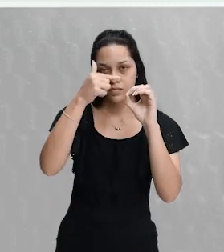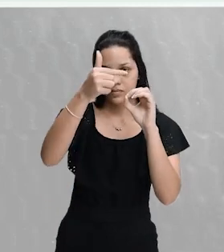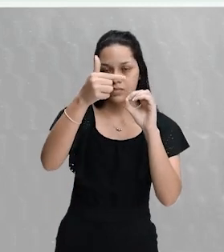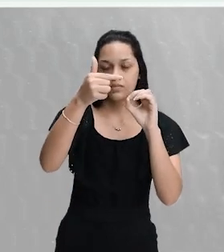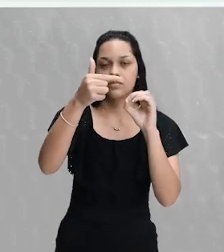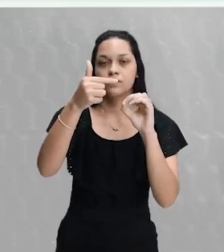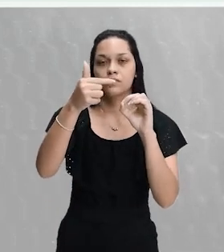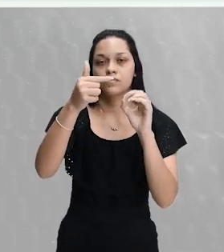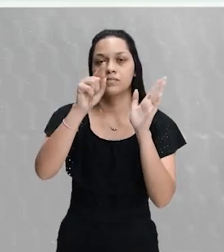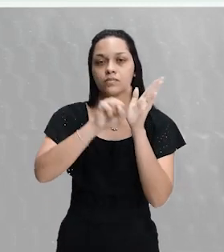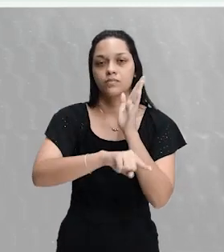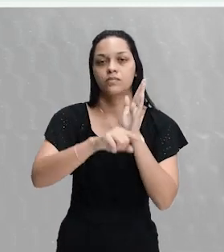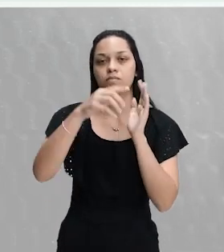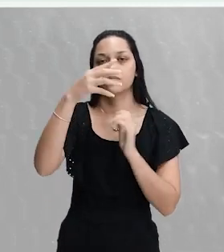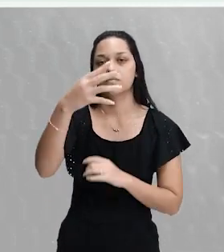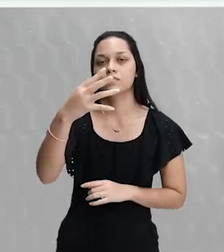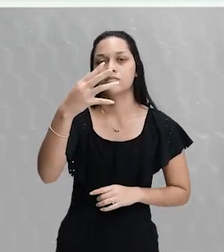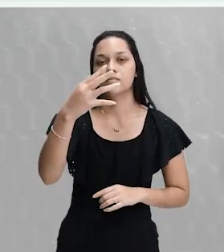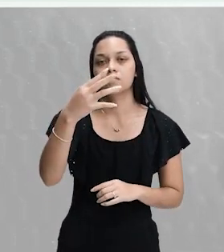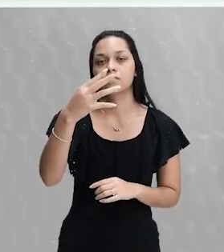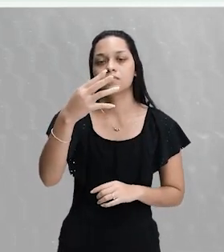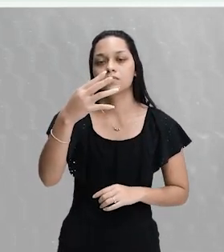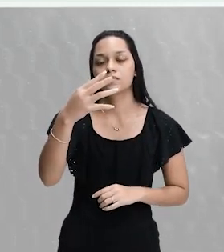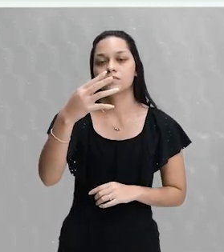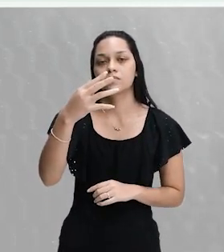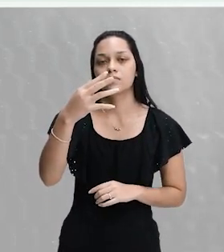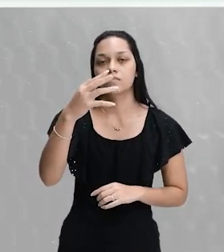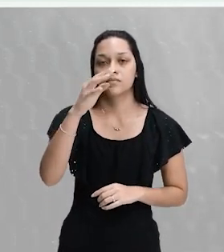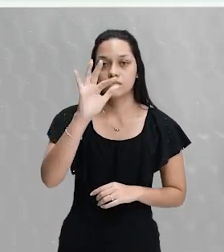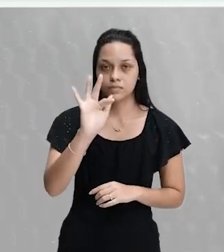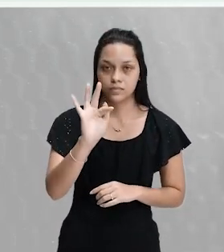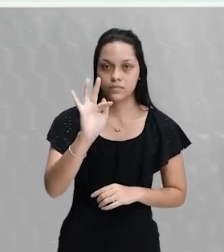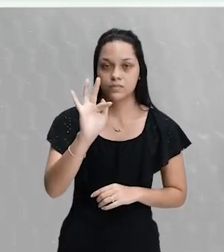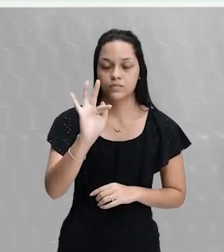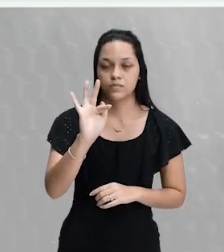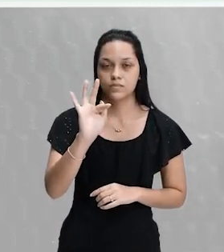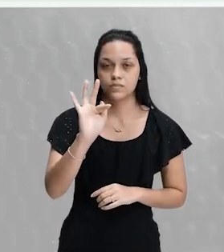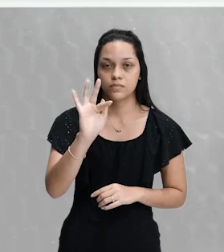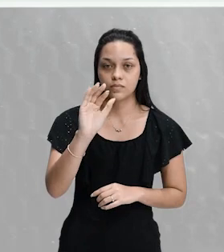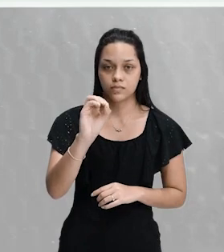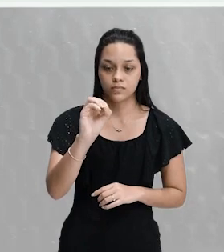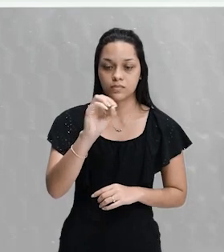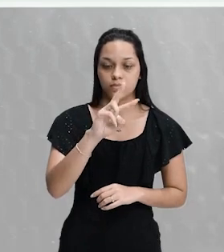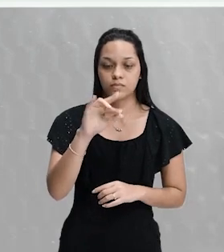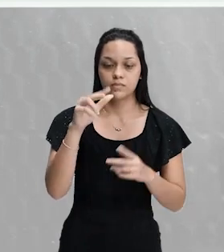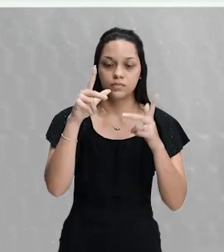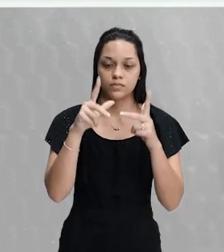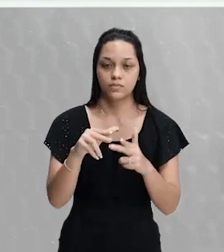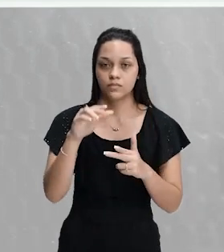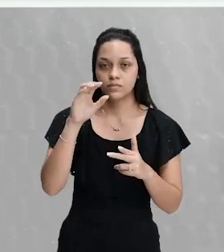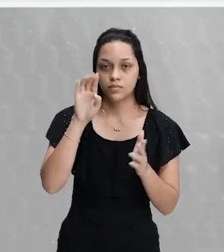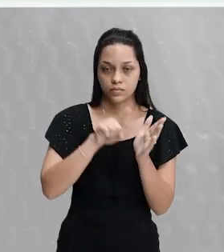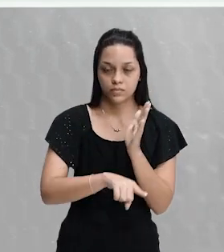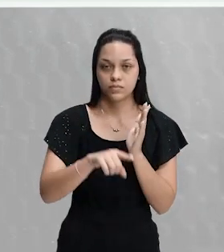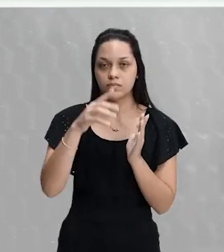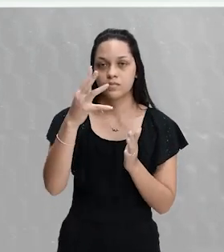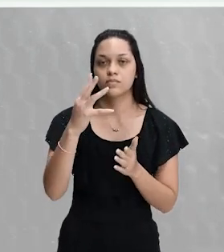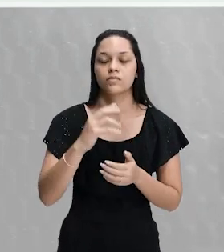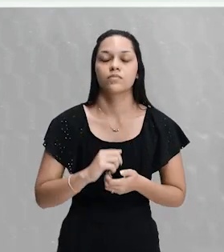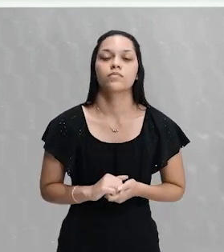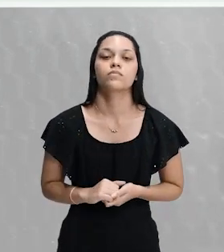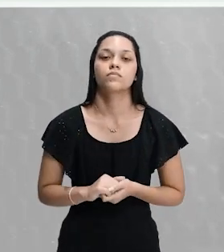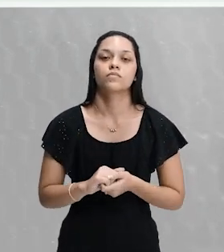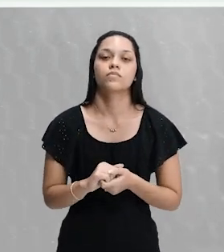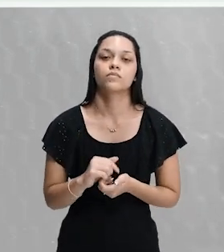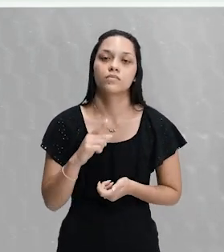quadrado menos 4. f de 0 vai ser igual a menos 4. Né?